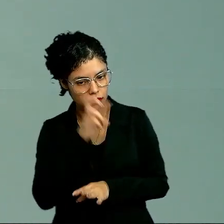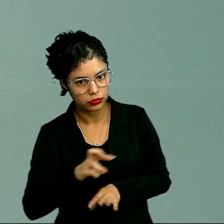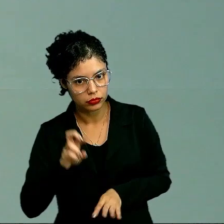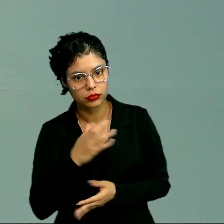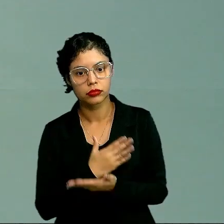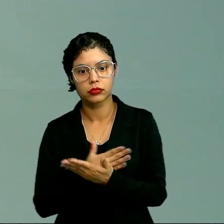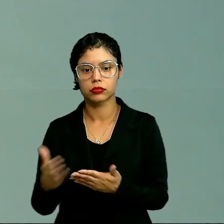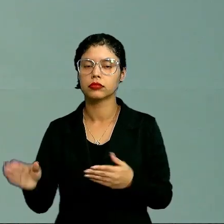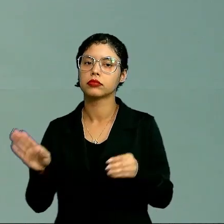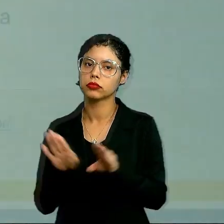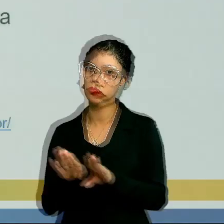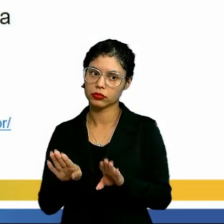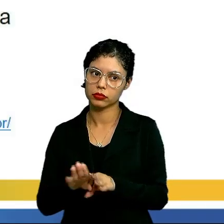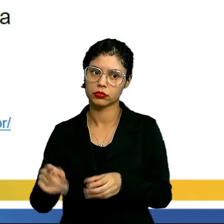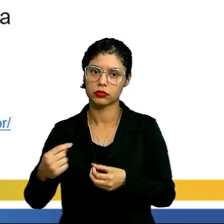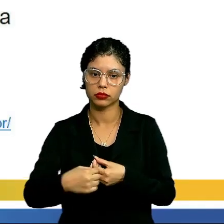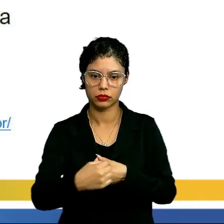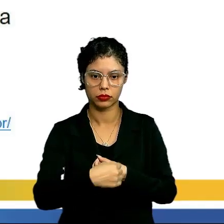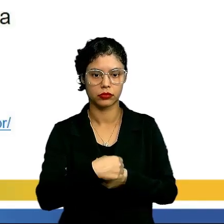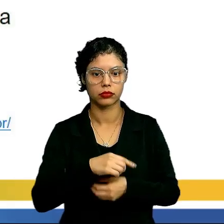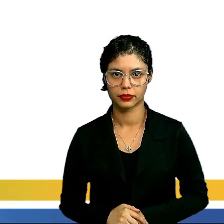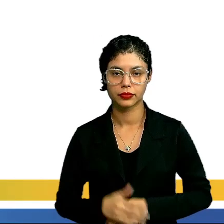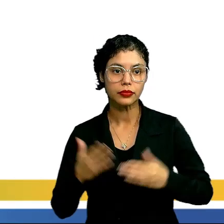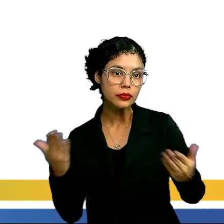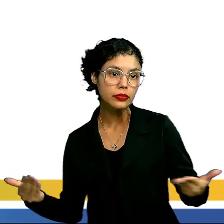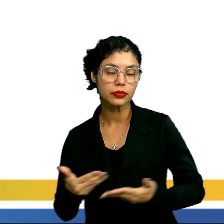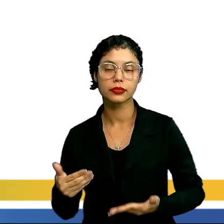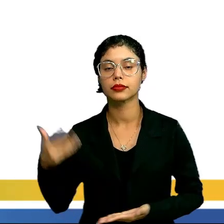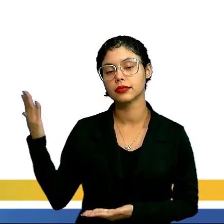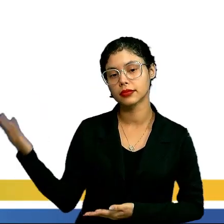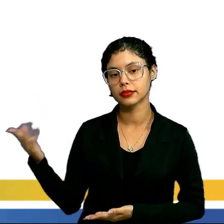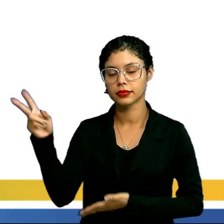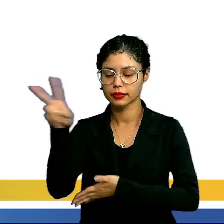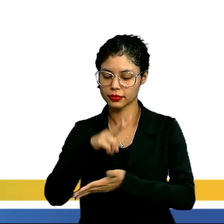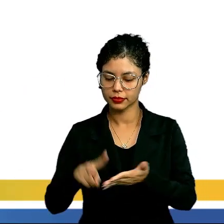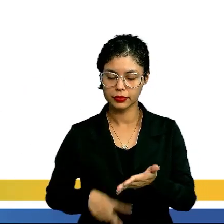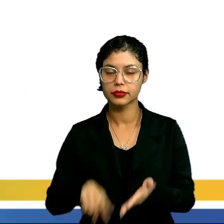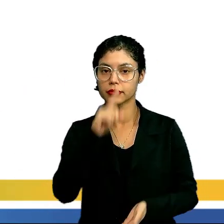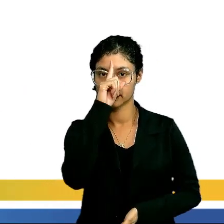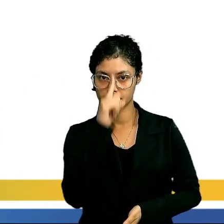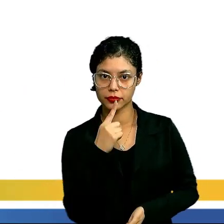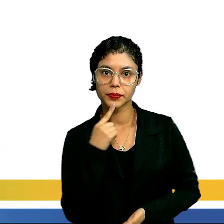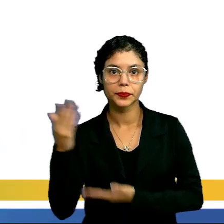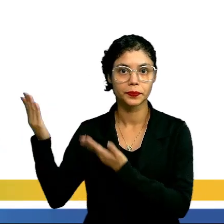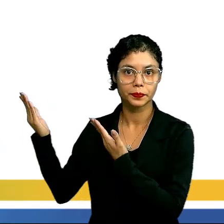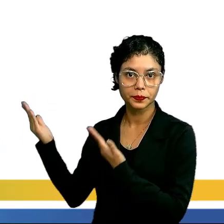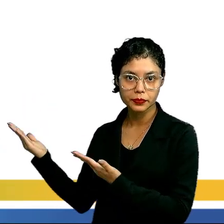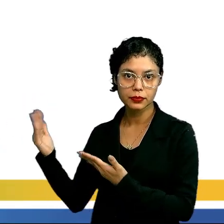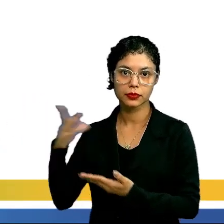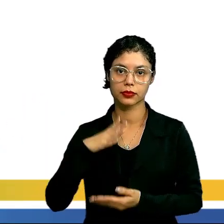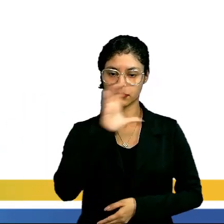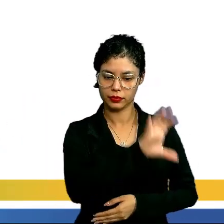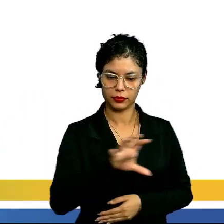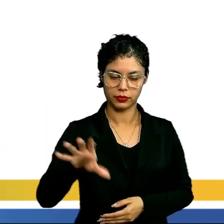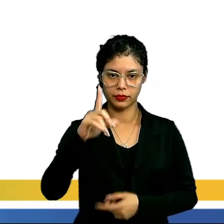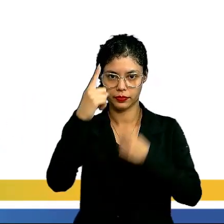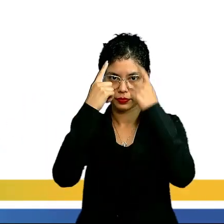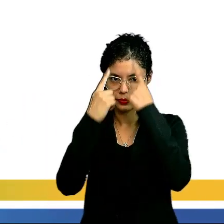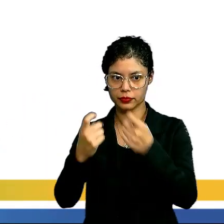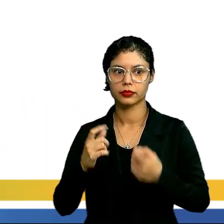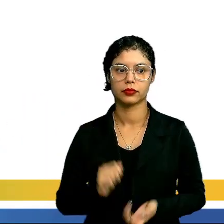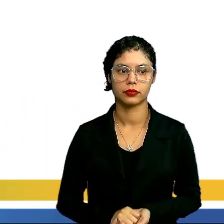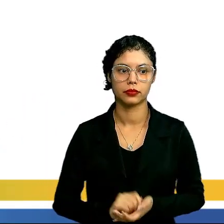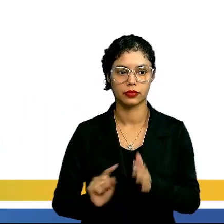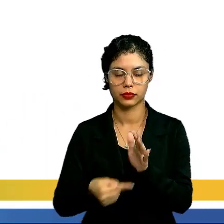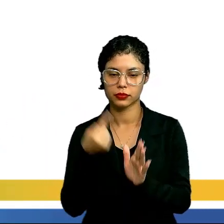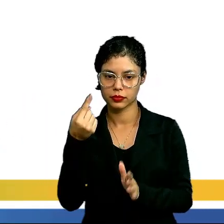fiscalização comece também pelos municípios. E agora nós faremos a leitura desse infográfico que vai falar sobre o mapa da violência.